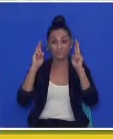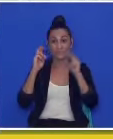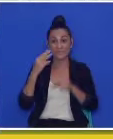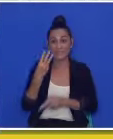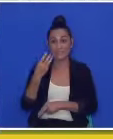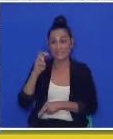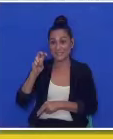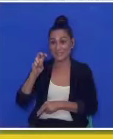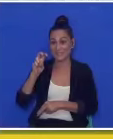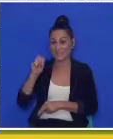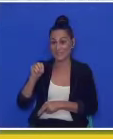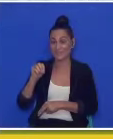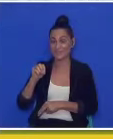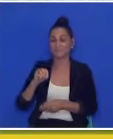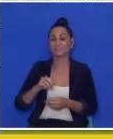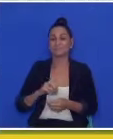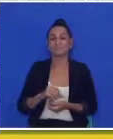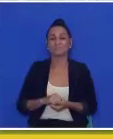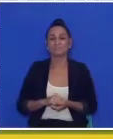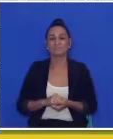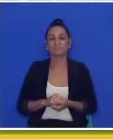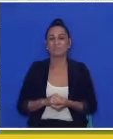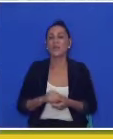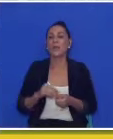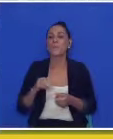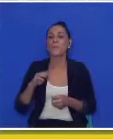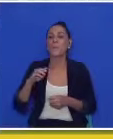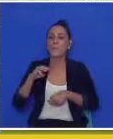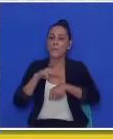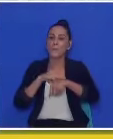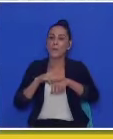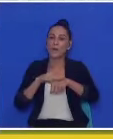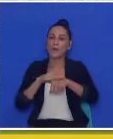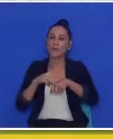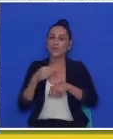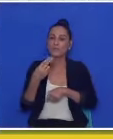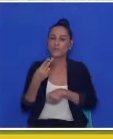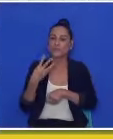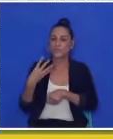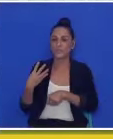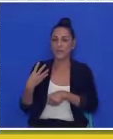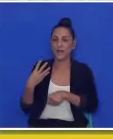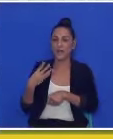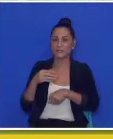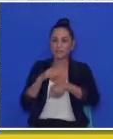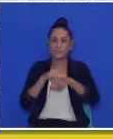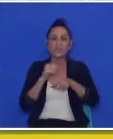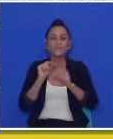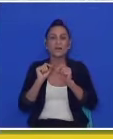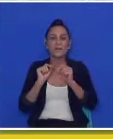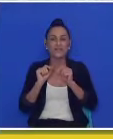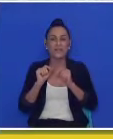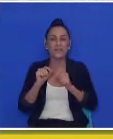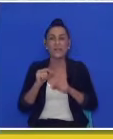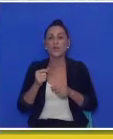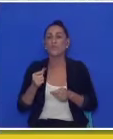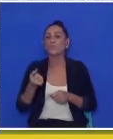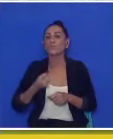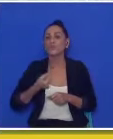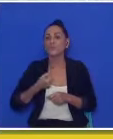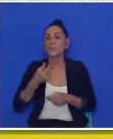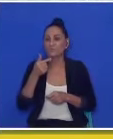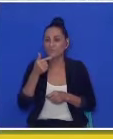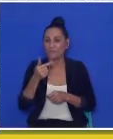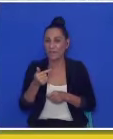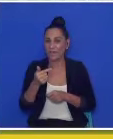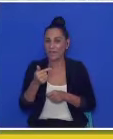R$ 350 mil. Boa sorte para você. Bola marrom número 24. Marrom 24. Vamos chamar. O sétimo e último